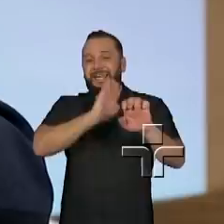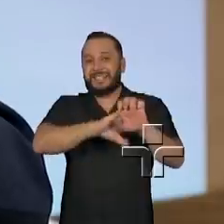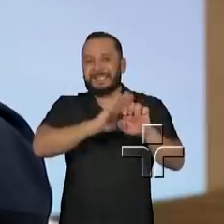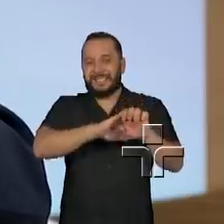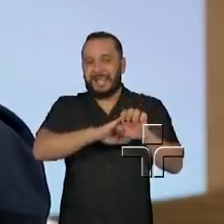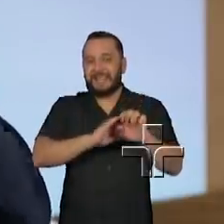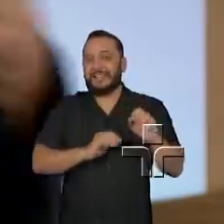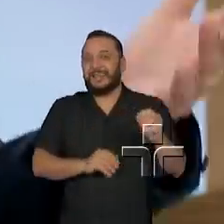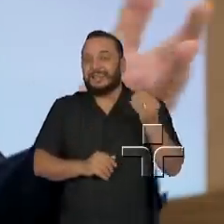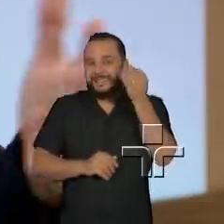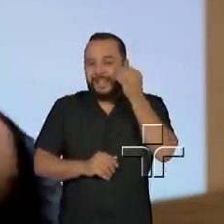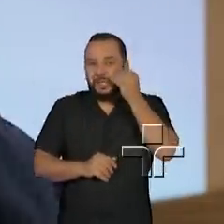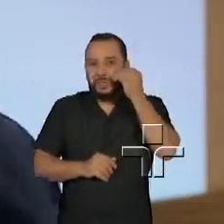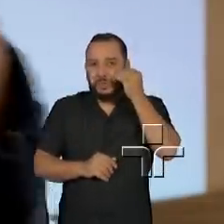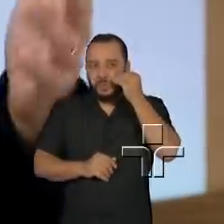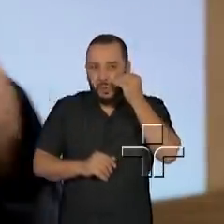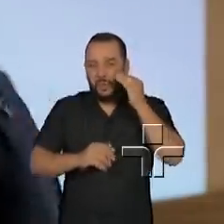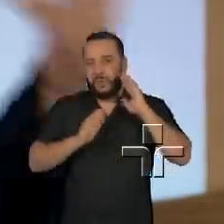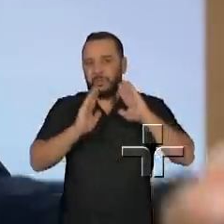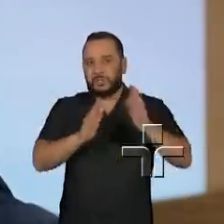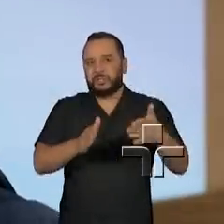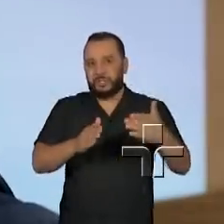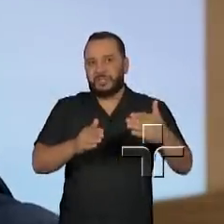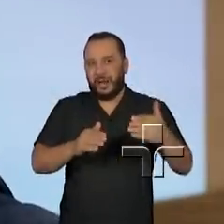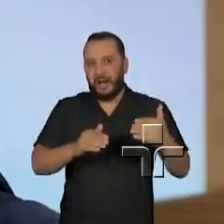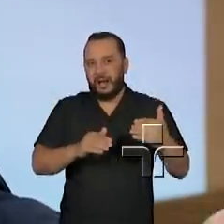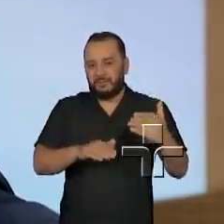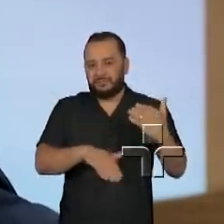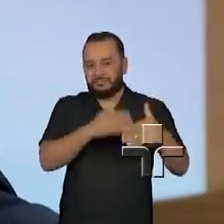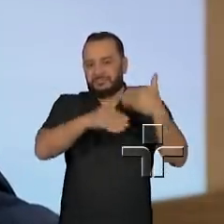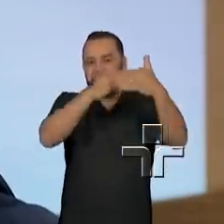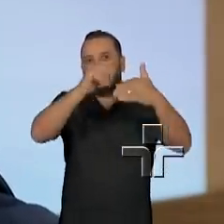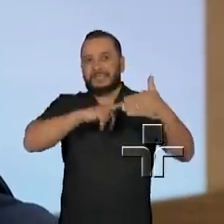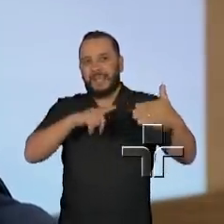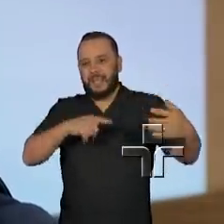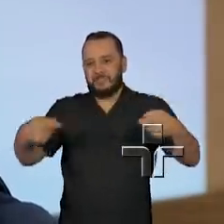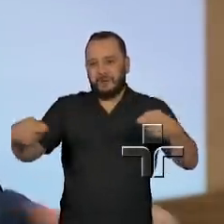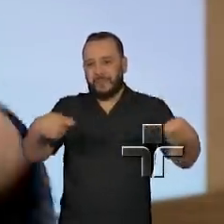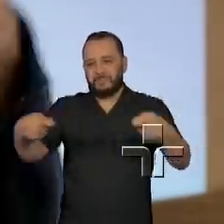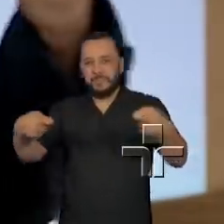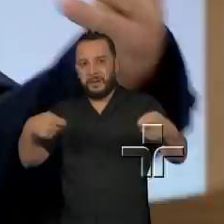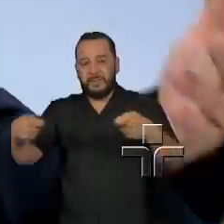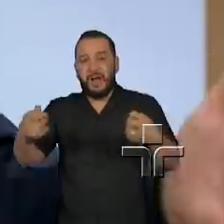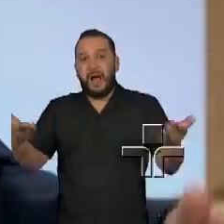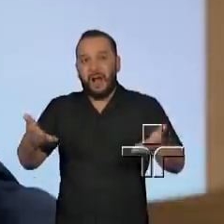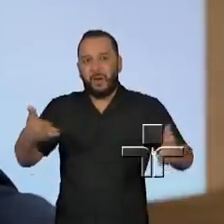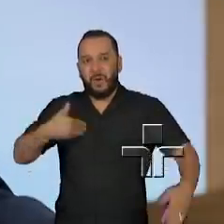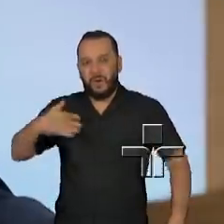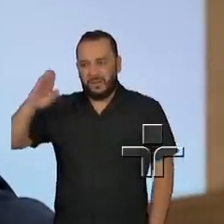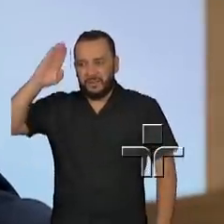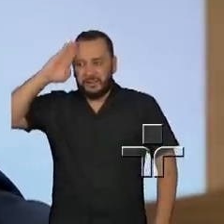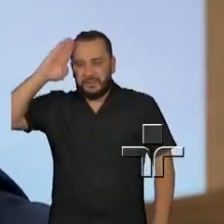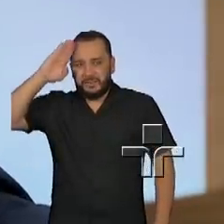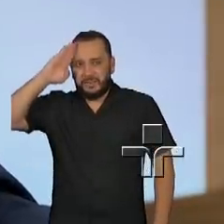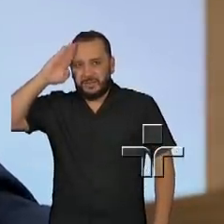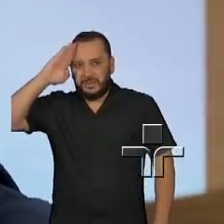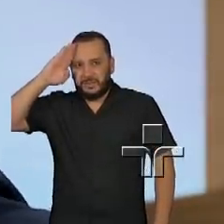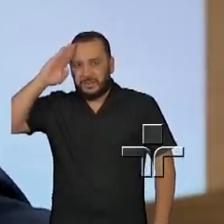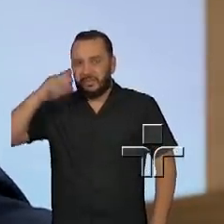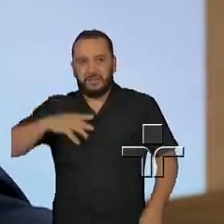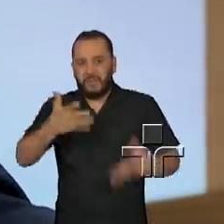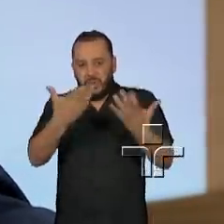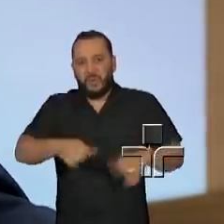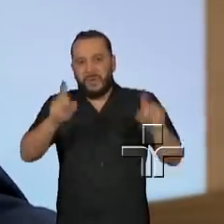causou uma briga que dura desde então. Desde então, as Forças Armadas não conversam com as forças de esquerda. Isso